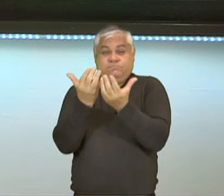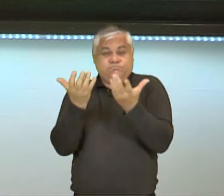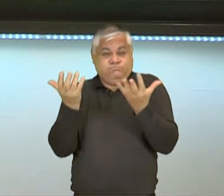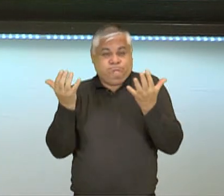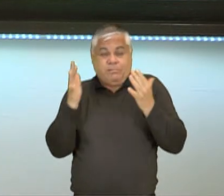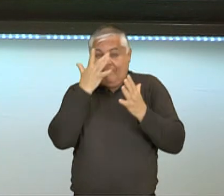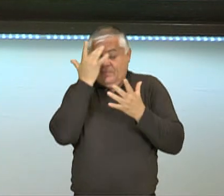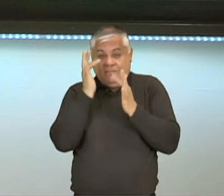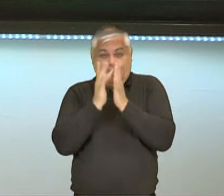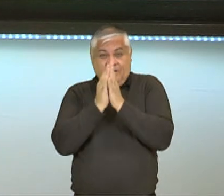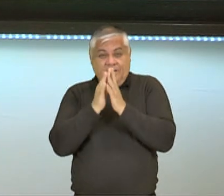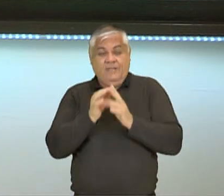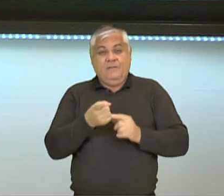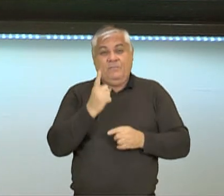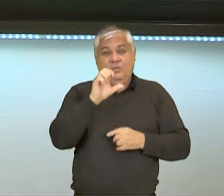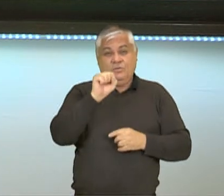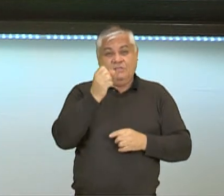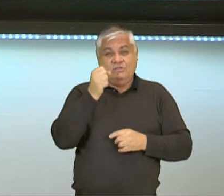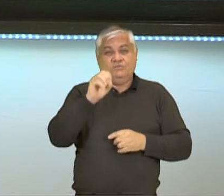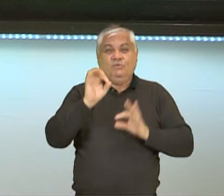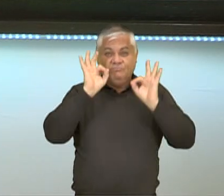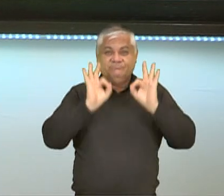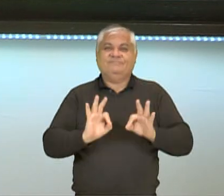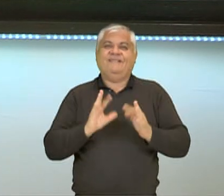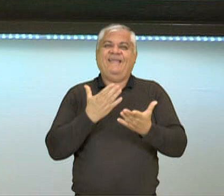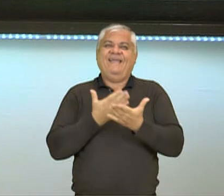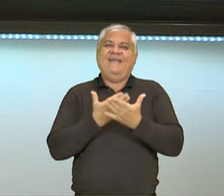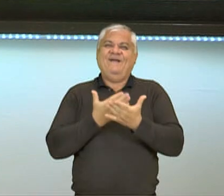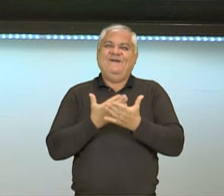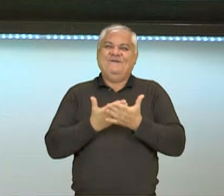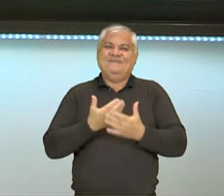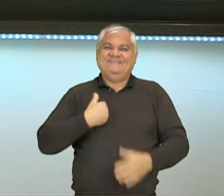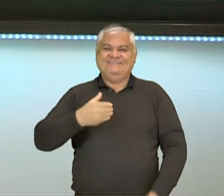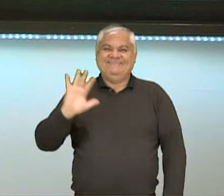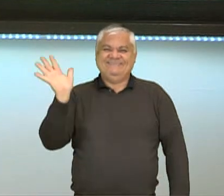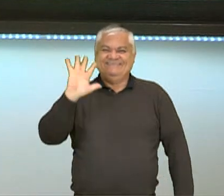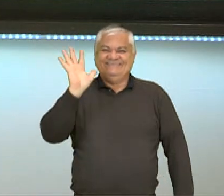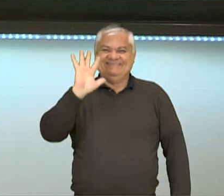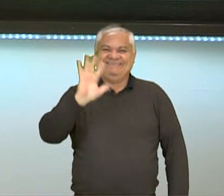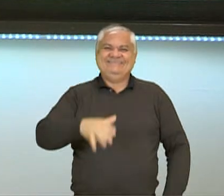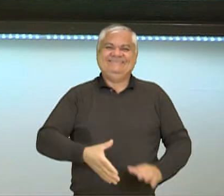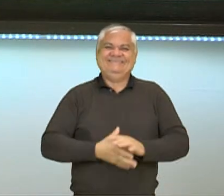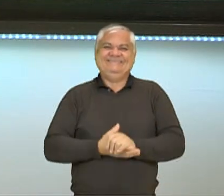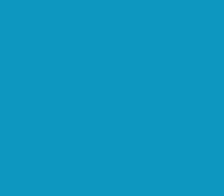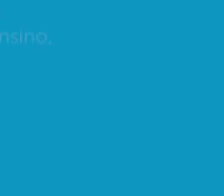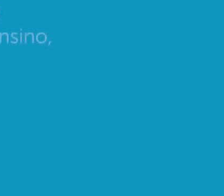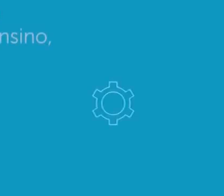ali em 1808. Essa foi a nossa aula, gente. Até a próxima.